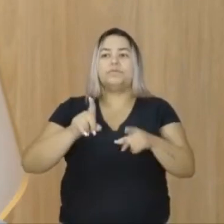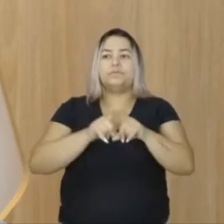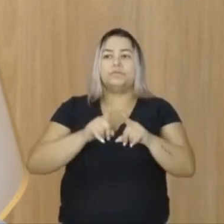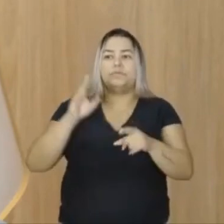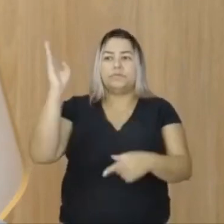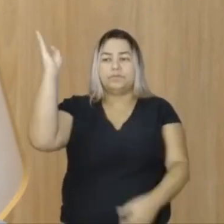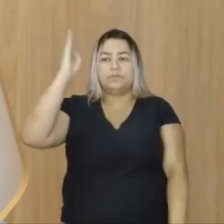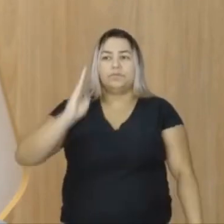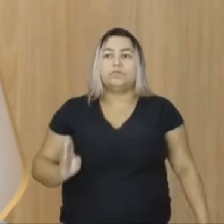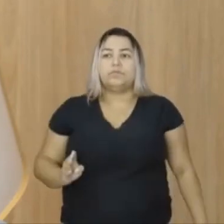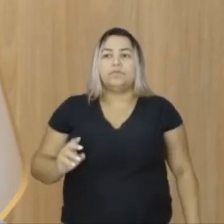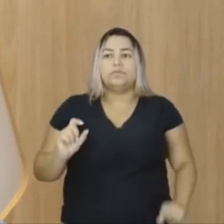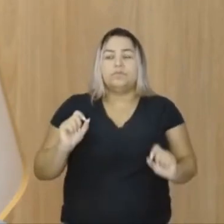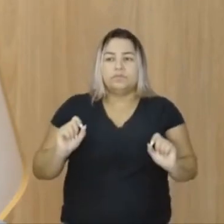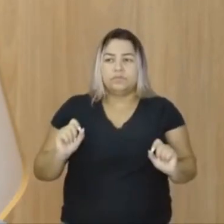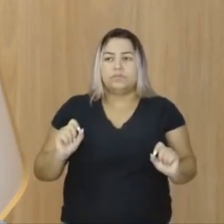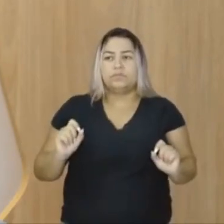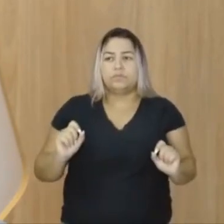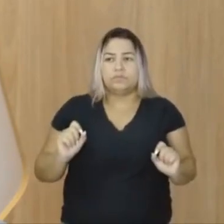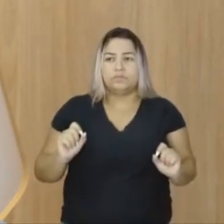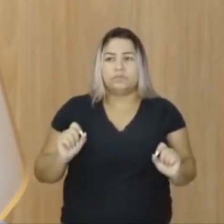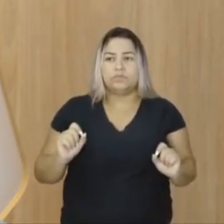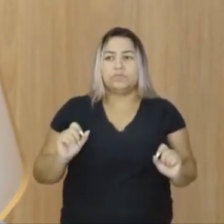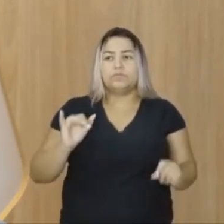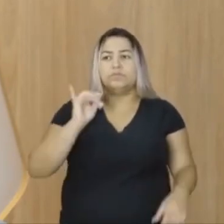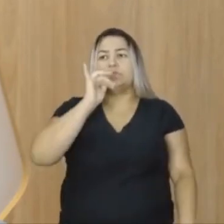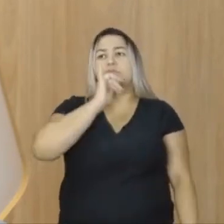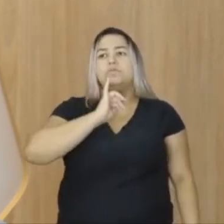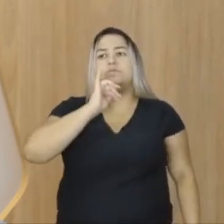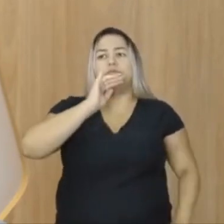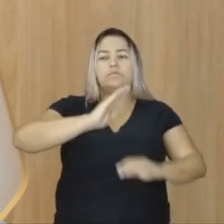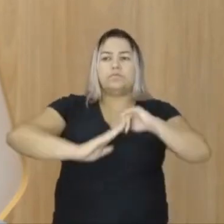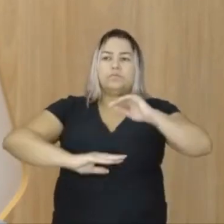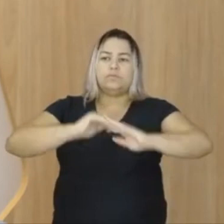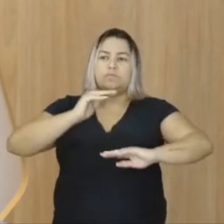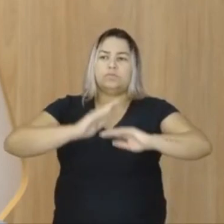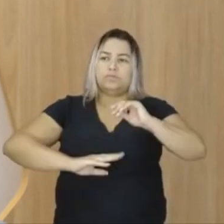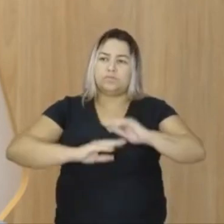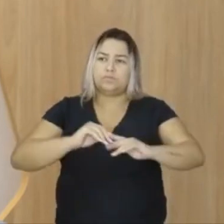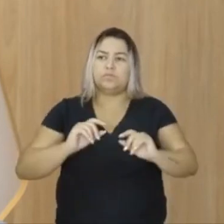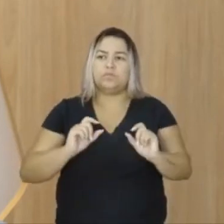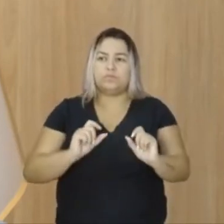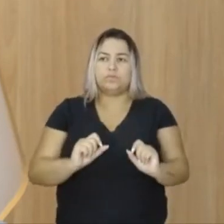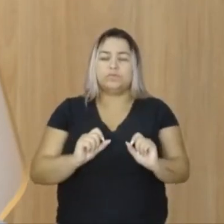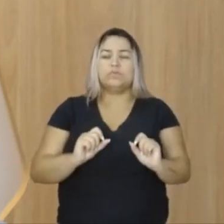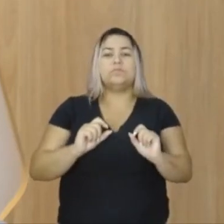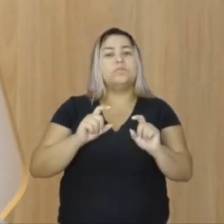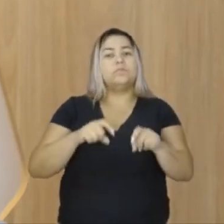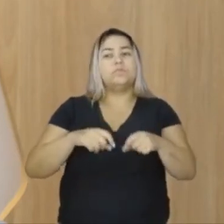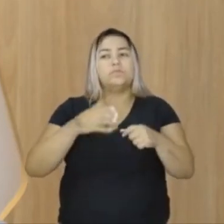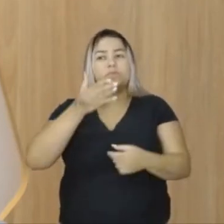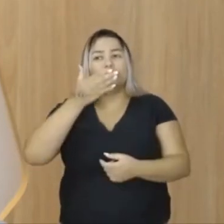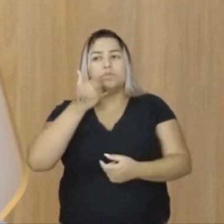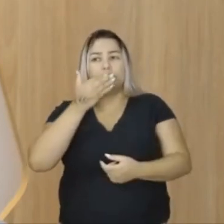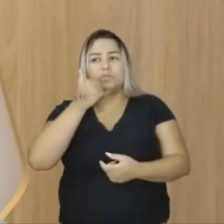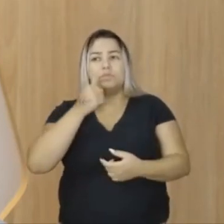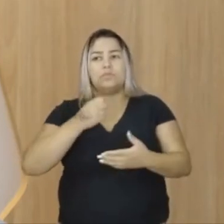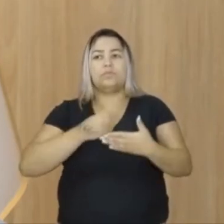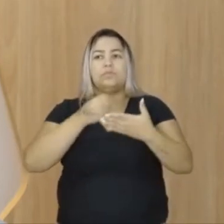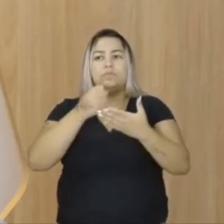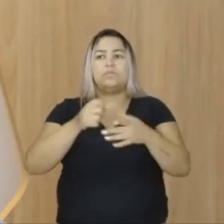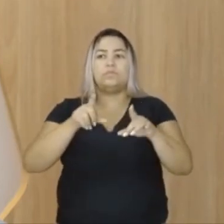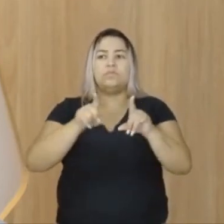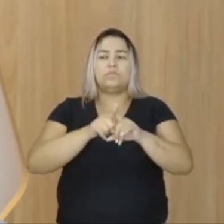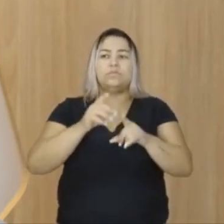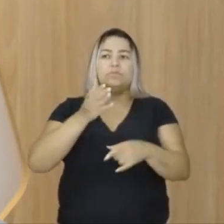país mais moderno sobre isso. O Brasil é um exemplo de produção agro. O Brasil, ele contribui diretamente